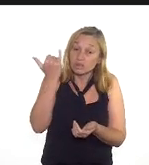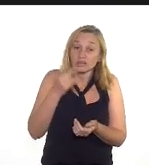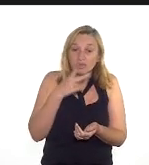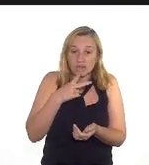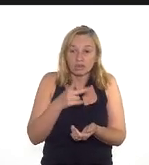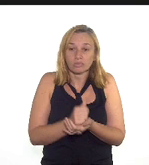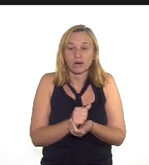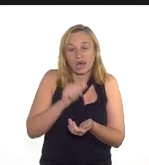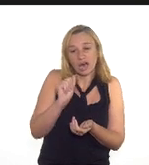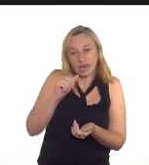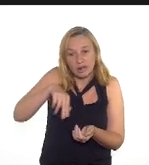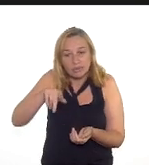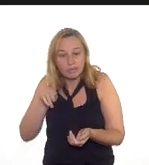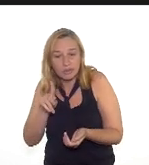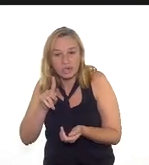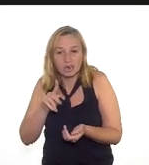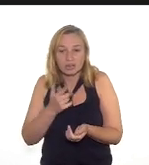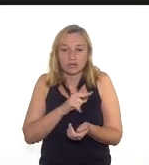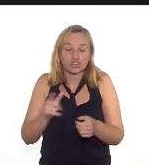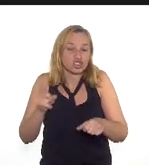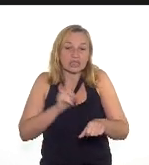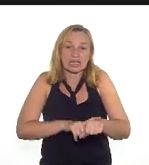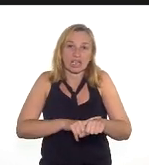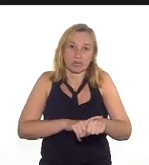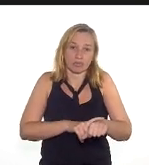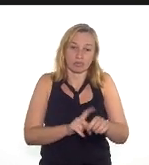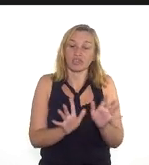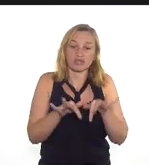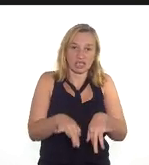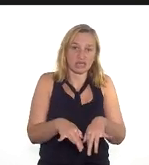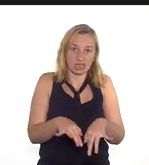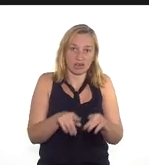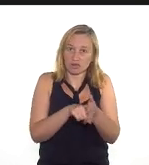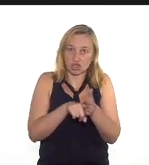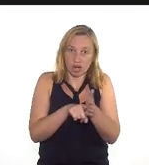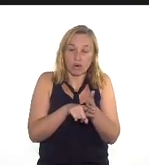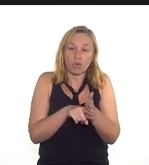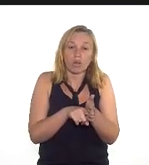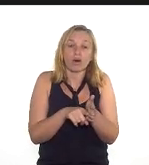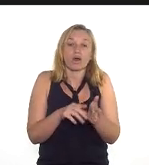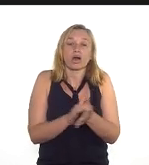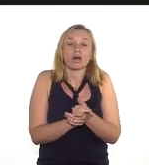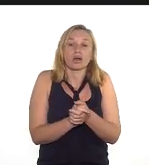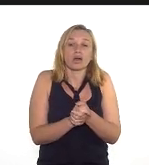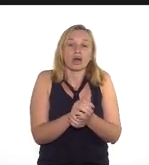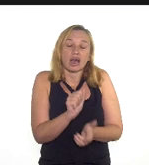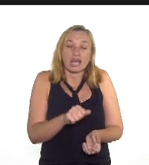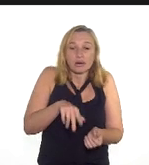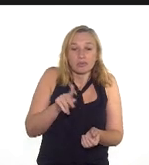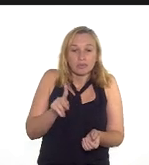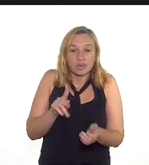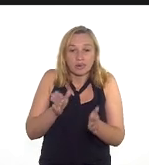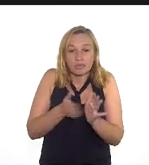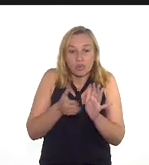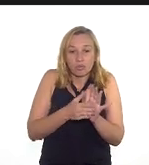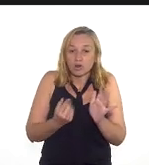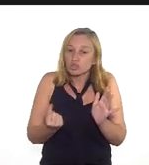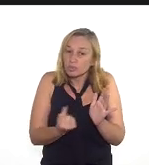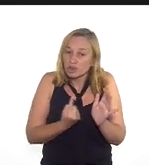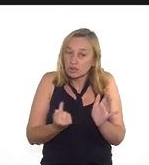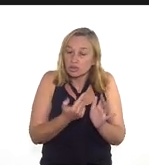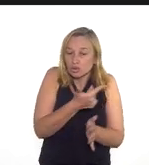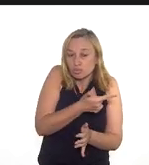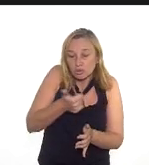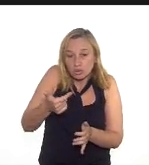ANP não havia prazos para se encerrar as ações fiscais. E, assim, a ANP propôs para a gente, nesse convênio de